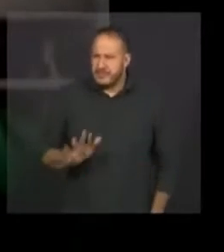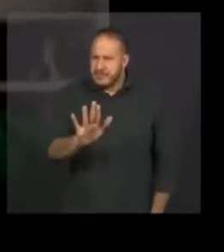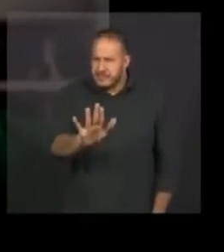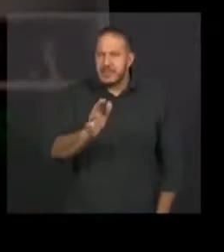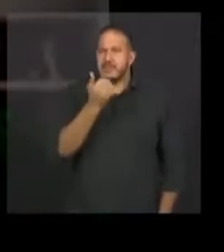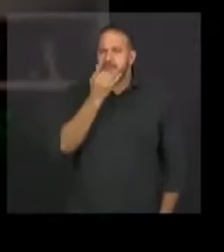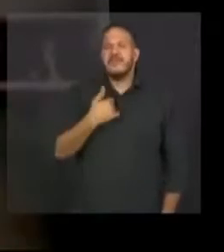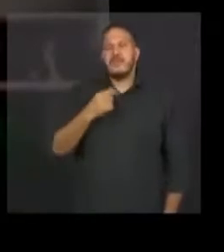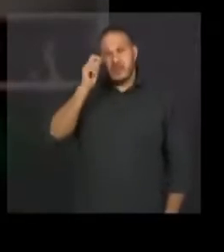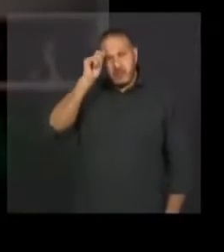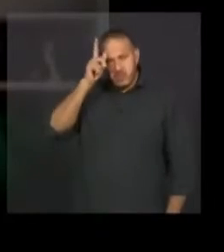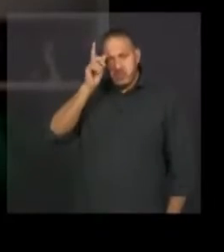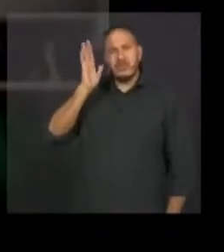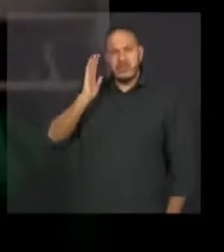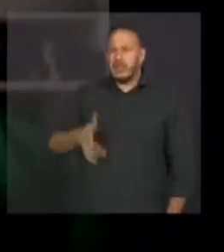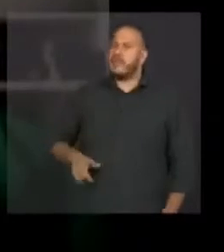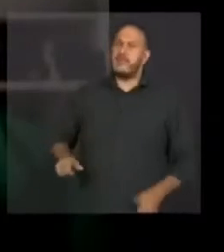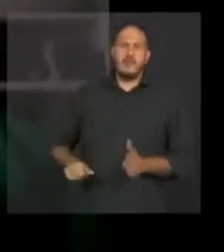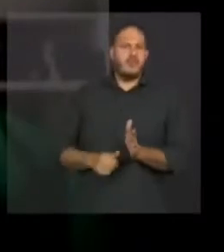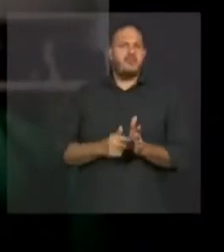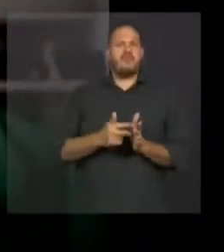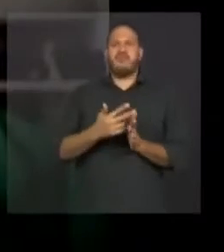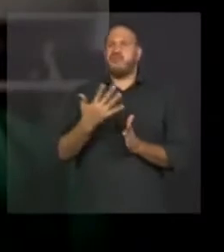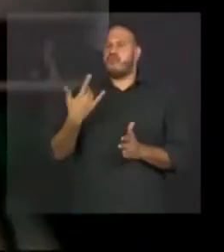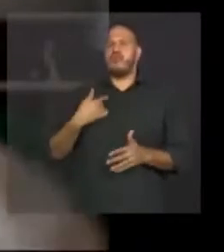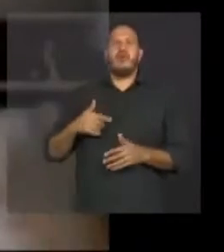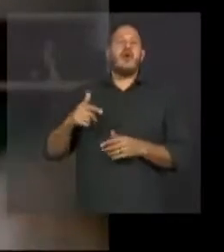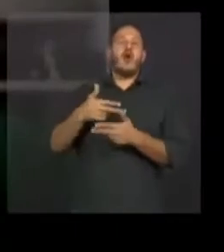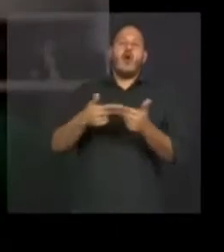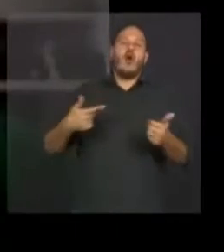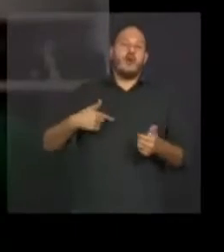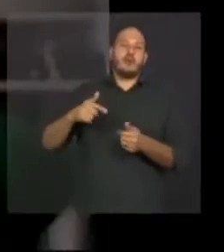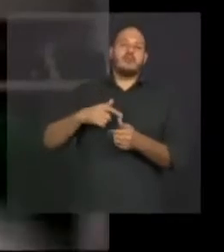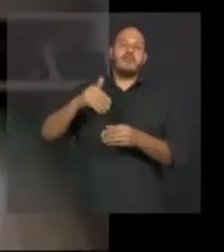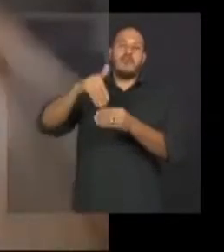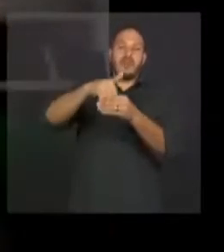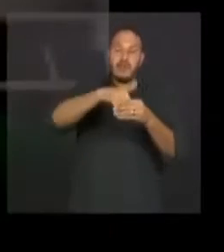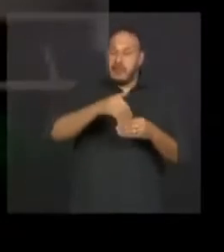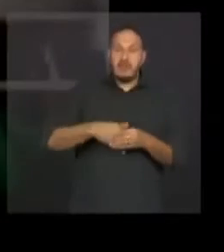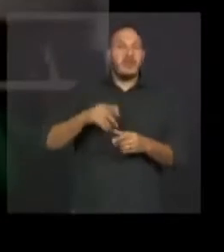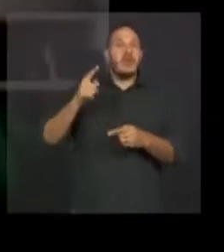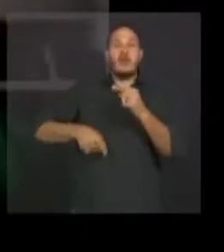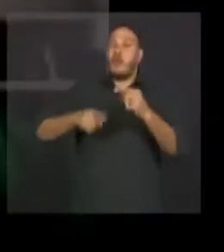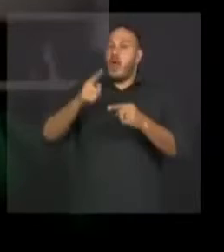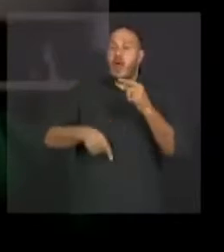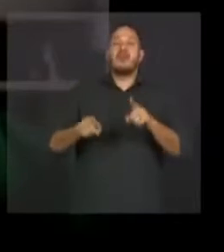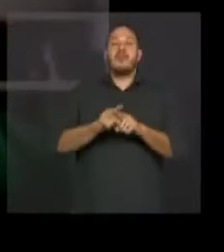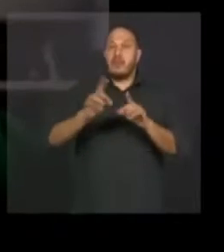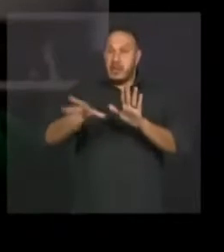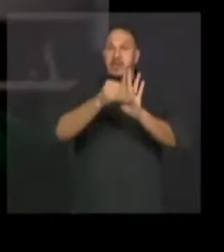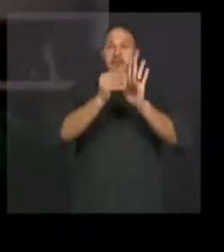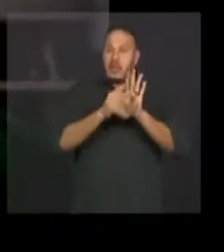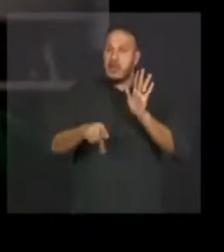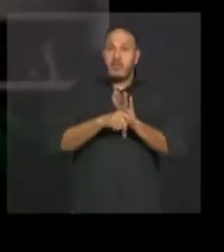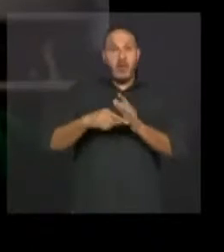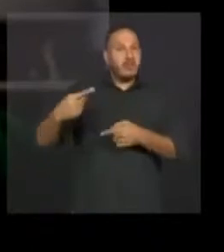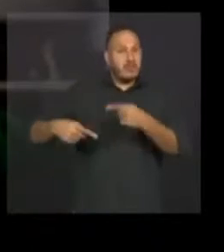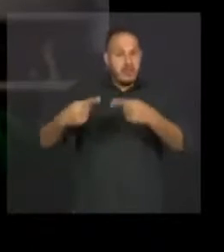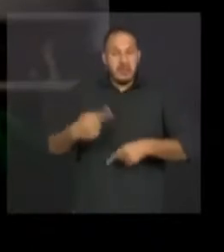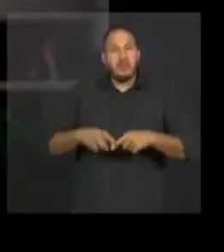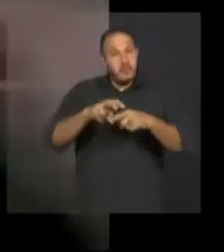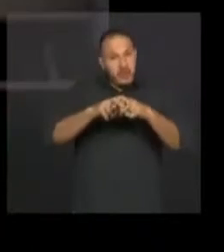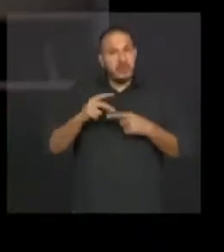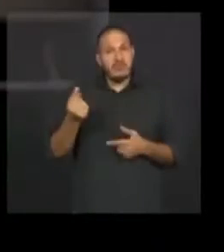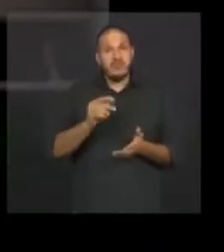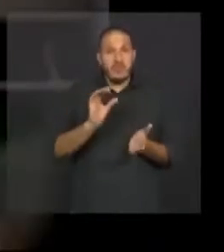na verdade, já teve inúmeras dotações anuladas, tanto do seu orçamento original como de emendas parlamentares, exatamente para que os